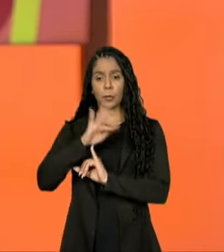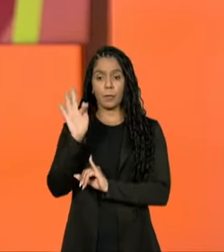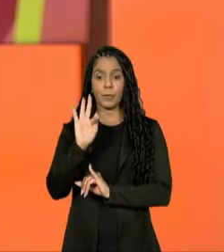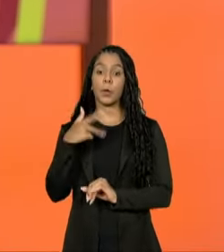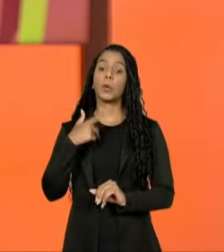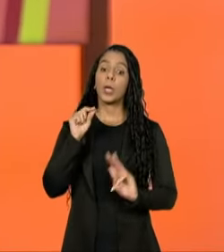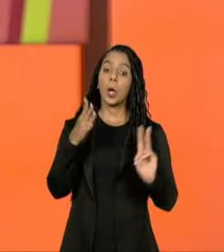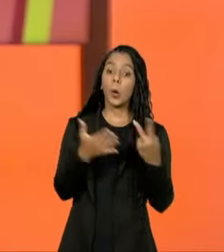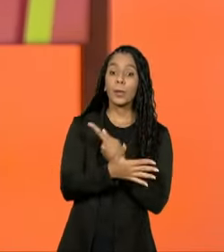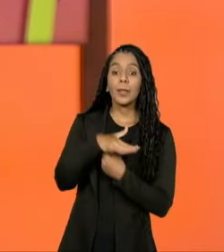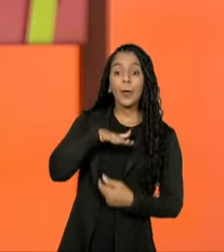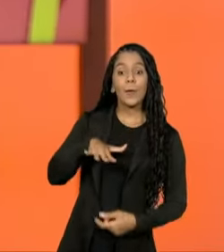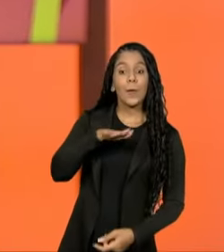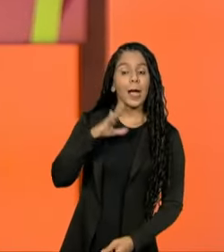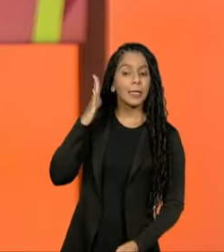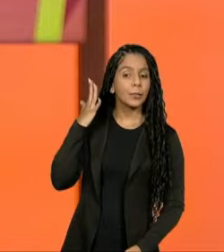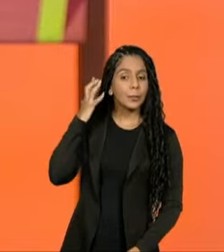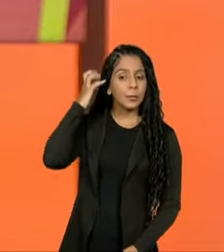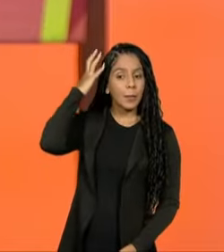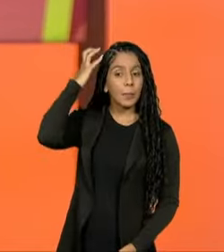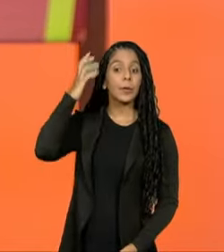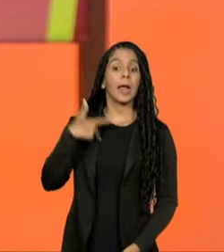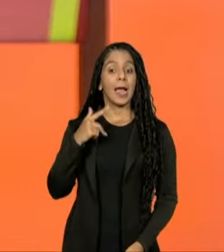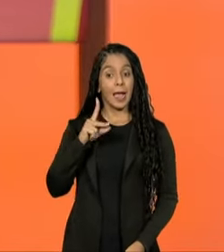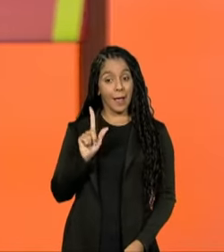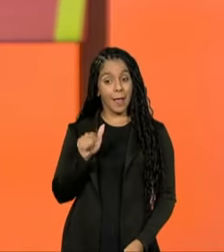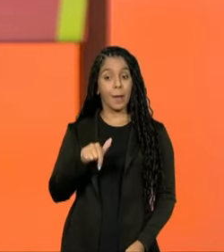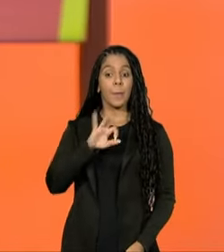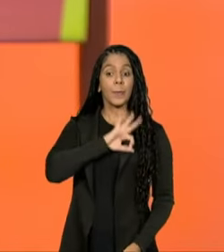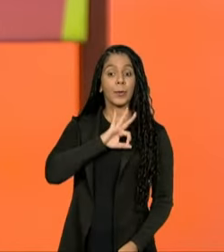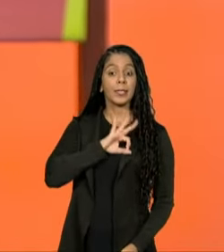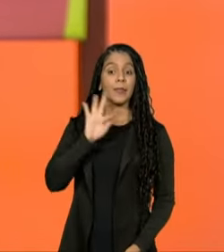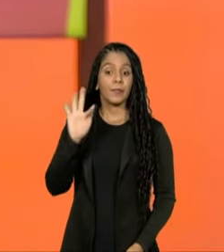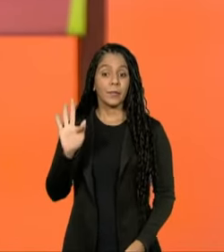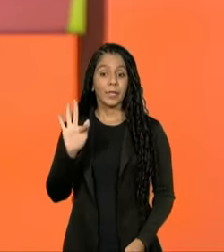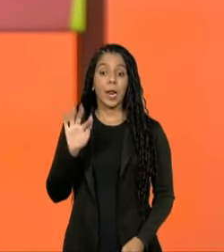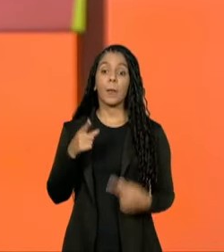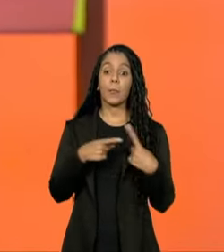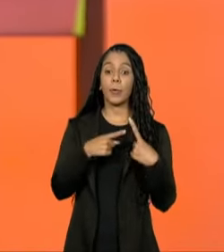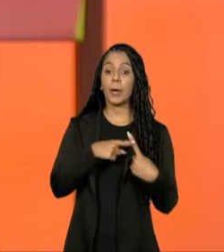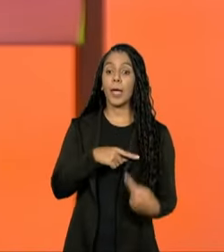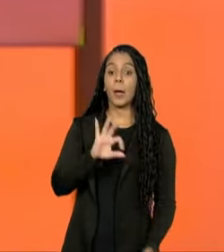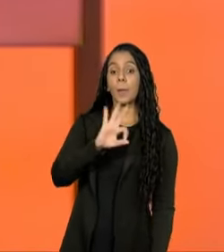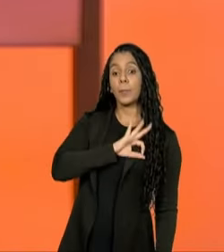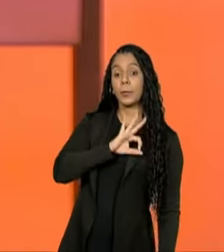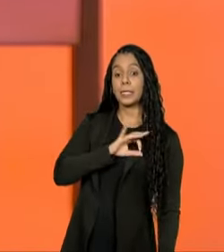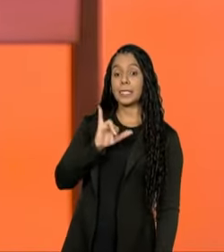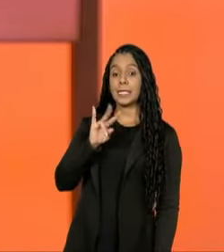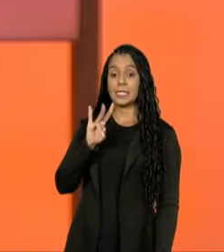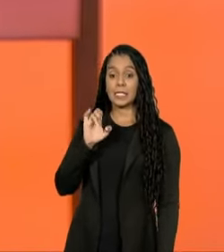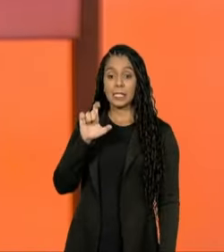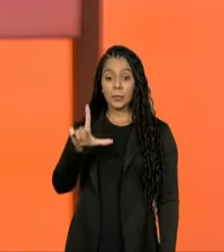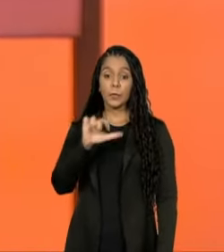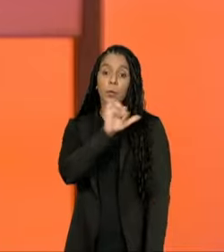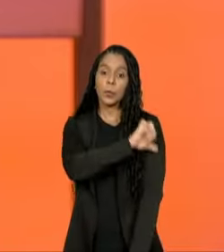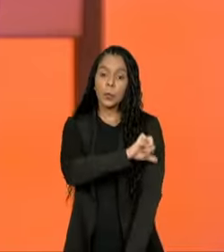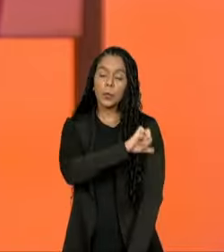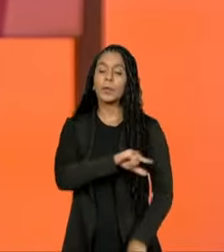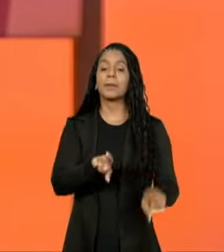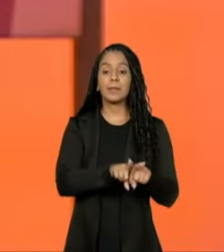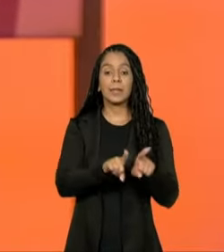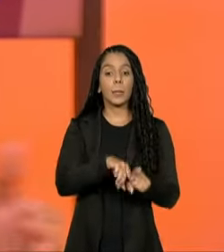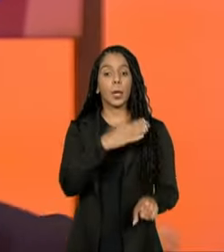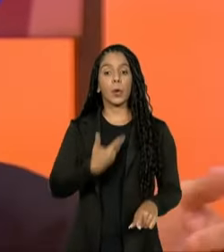Federal entrou com a concordância da Polícia Civil do Rio de Janeiro e com o governo do Estado, muito pela